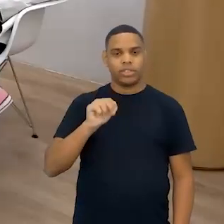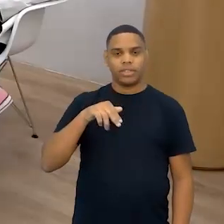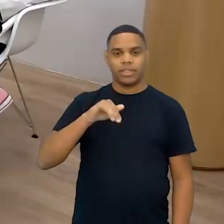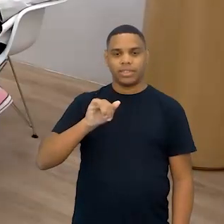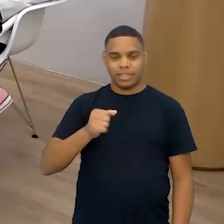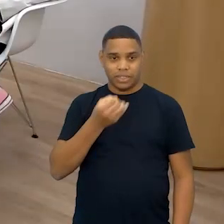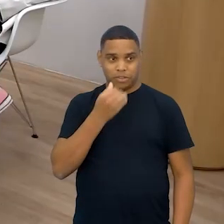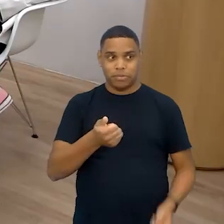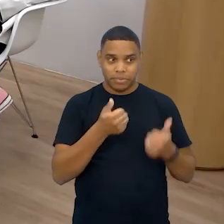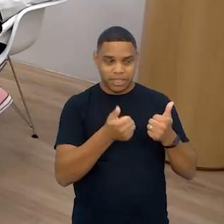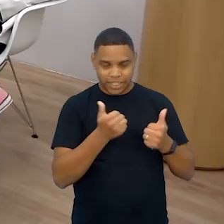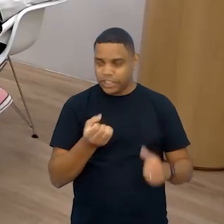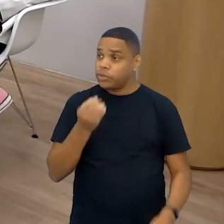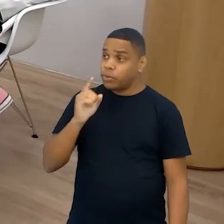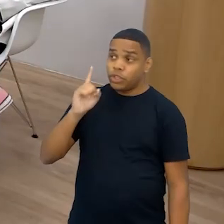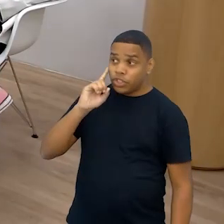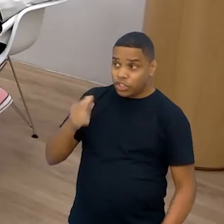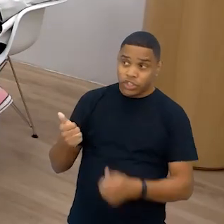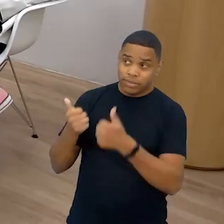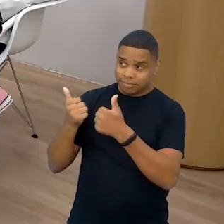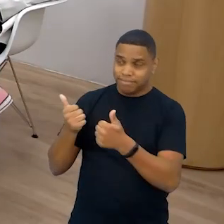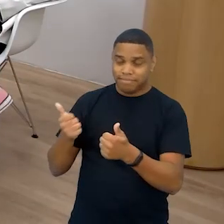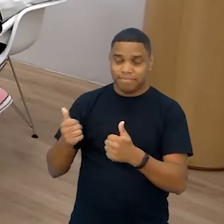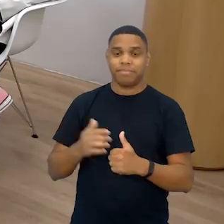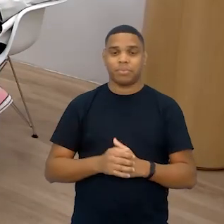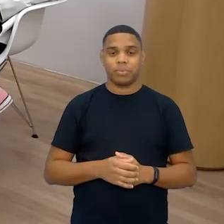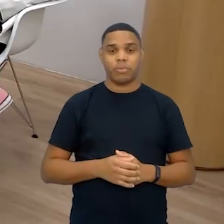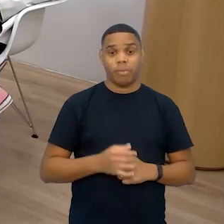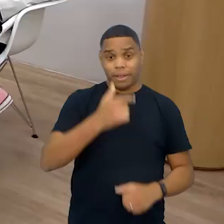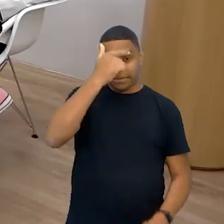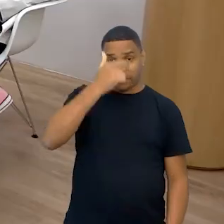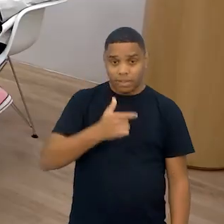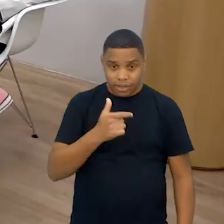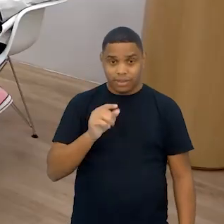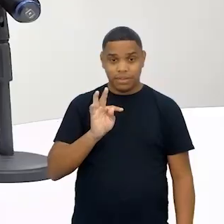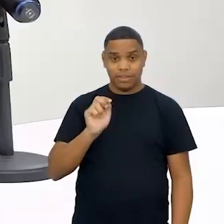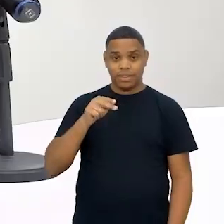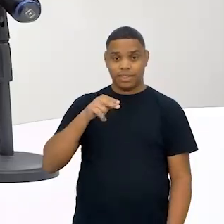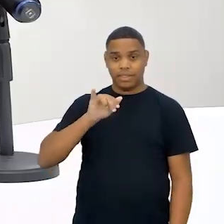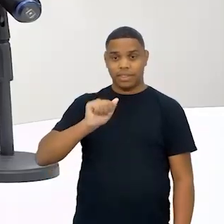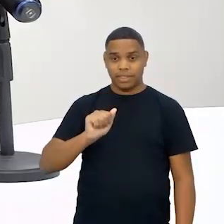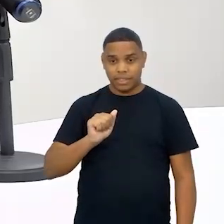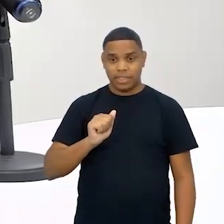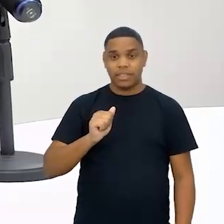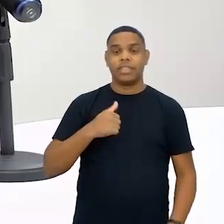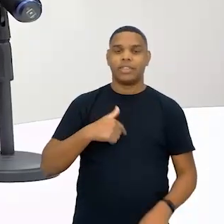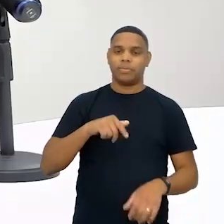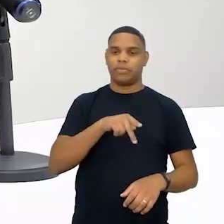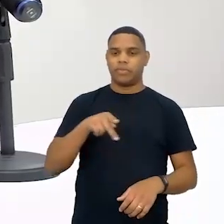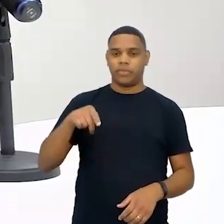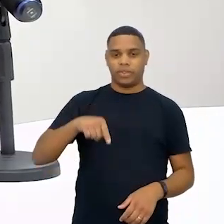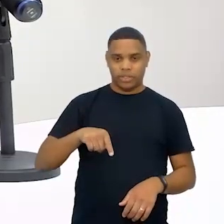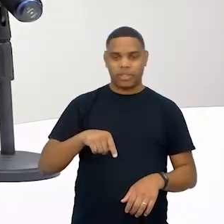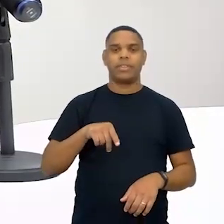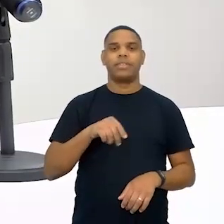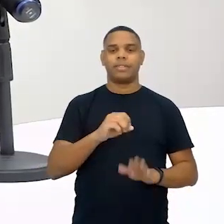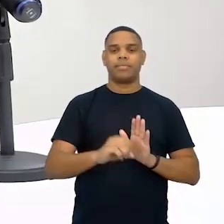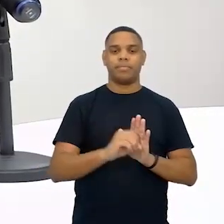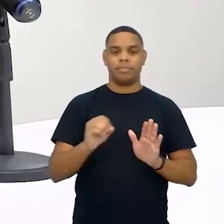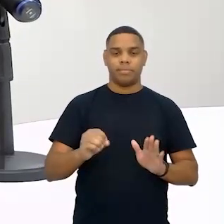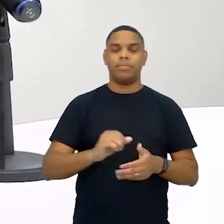bem com você? Bom dia, Adriano, tudo bem? Eu sou Tânia Rezende, eu sou formadora